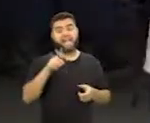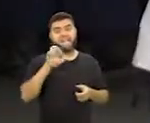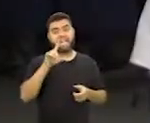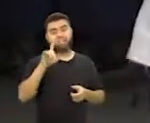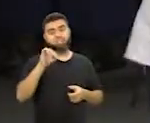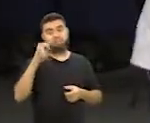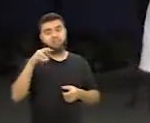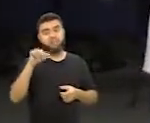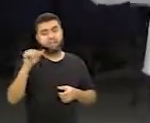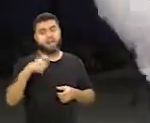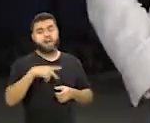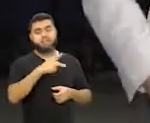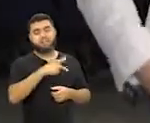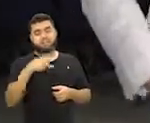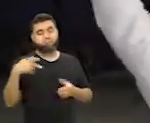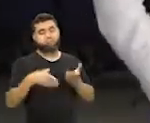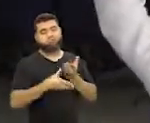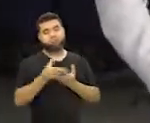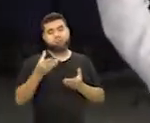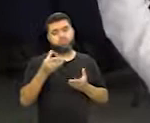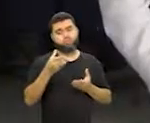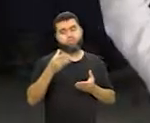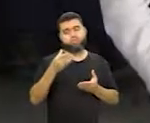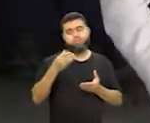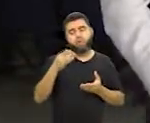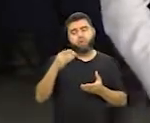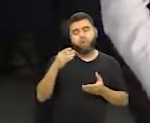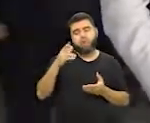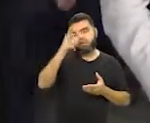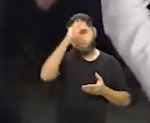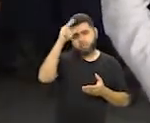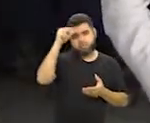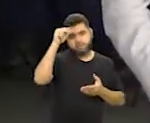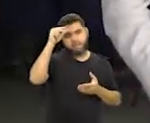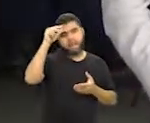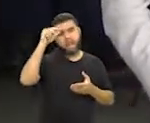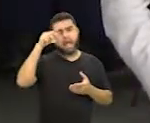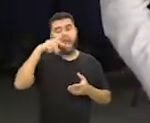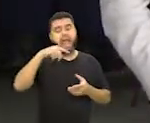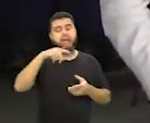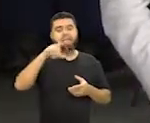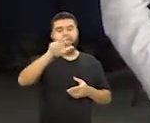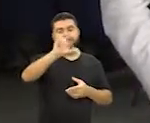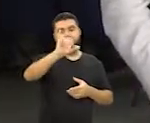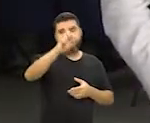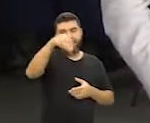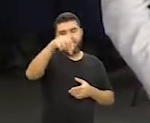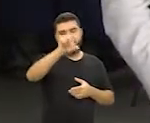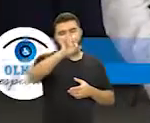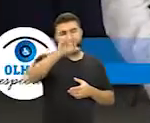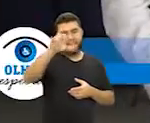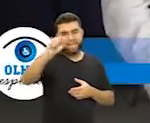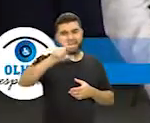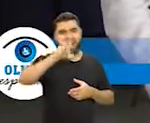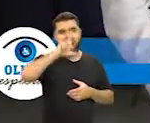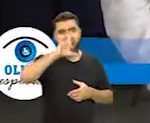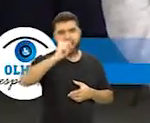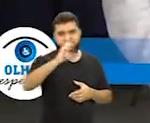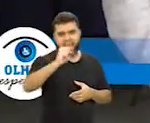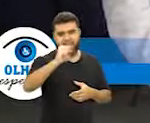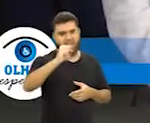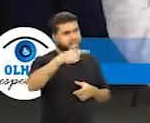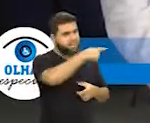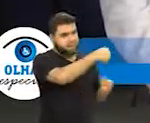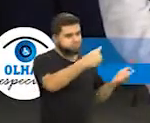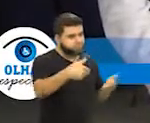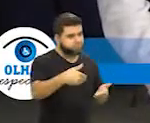Nós estamos aqui com a Kedma Silva, que é presidente do Conselho Municipal das Pessoas com Deficiências de Limeira, aqui